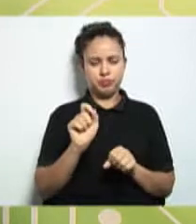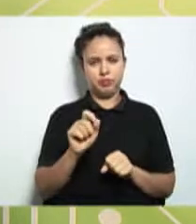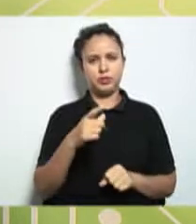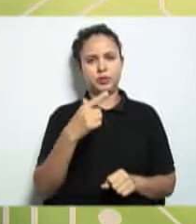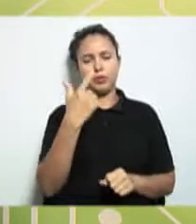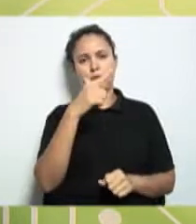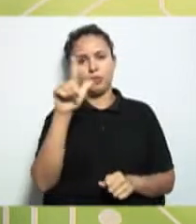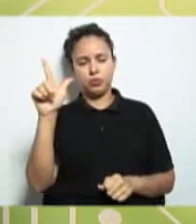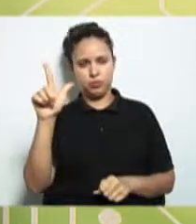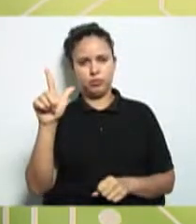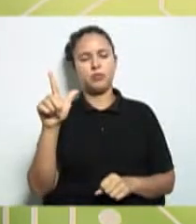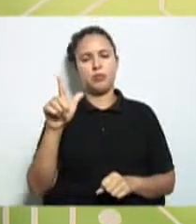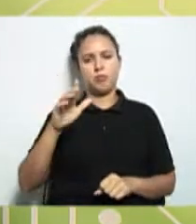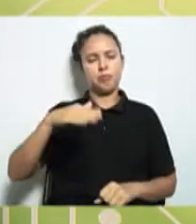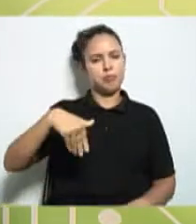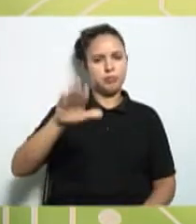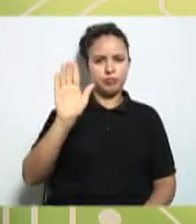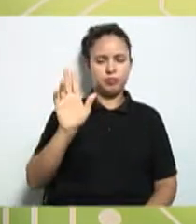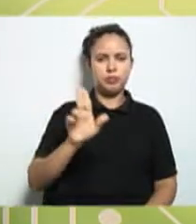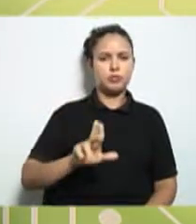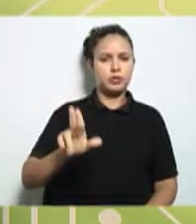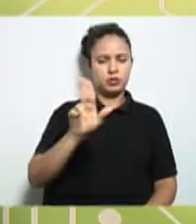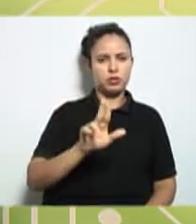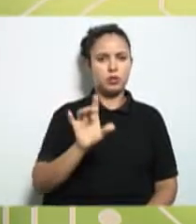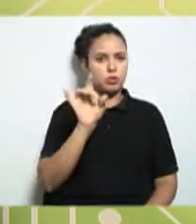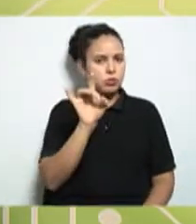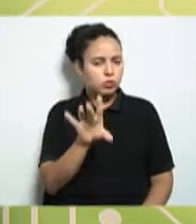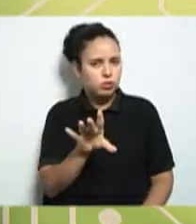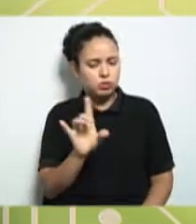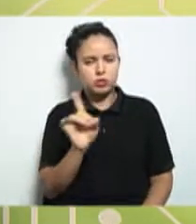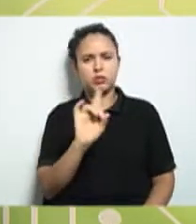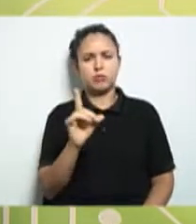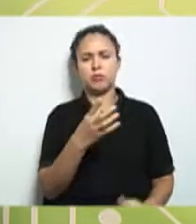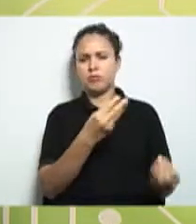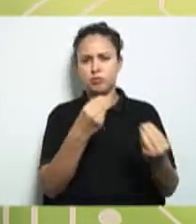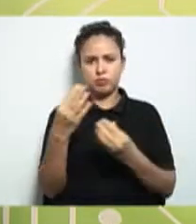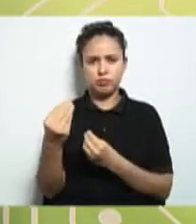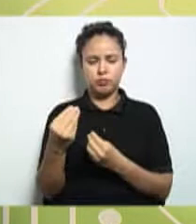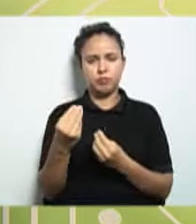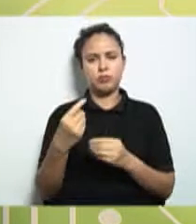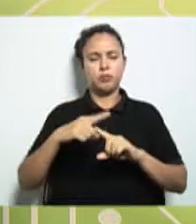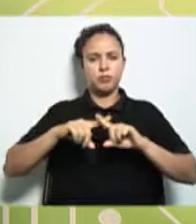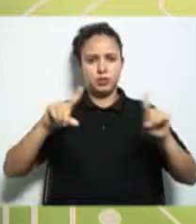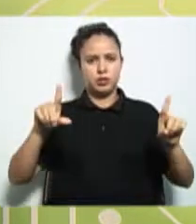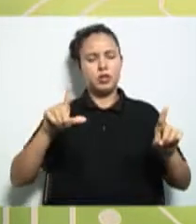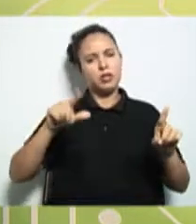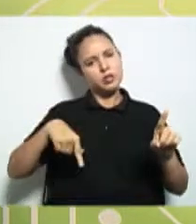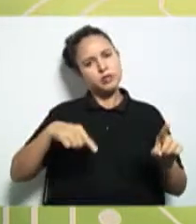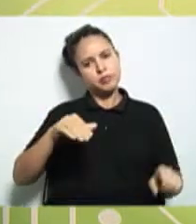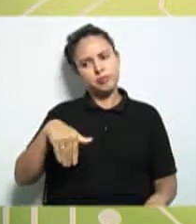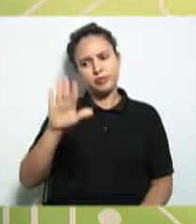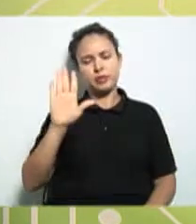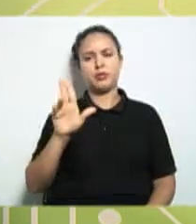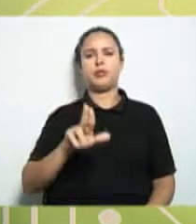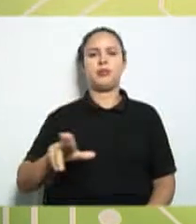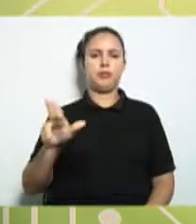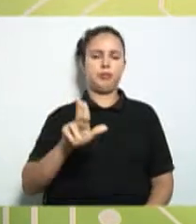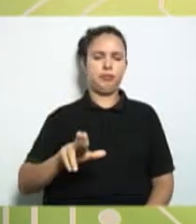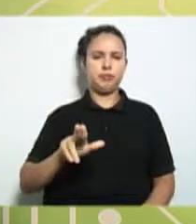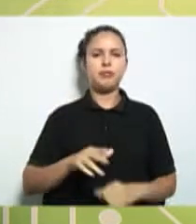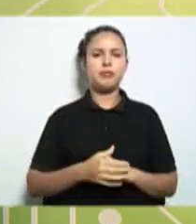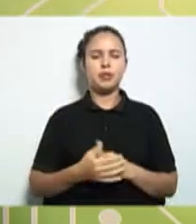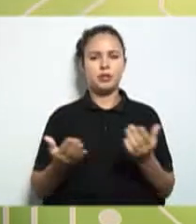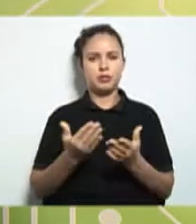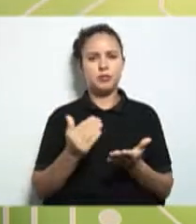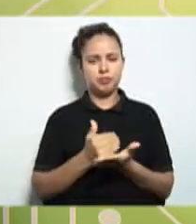os mais utilizados. Não que existam só esses, mas são os mais utilizados. Então aqui a gente vai começar então